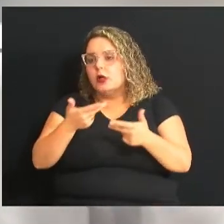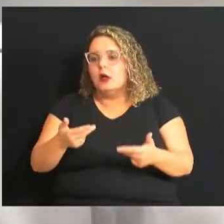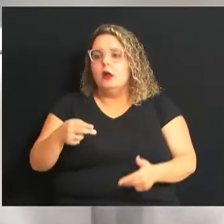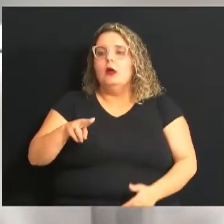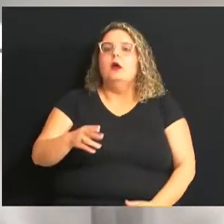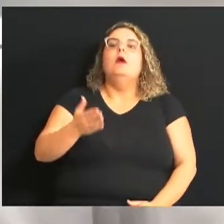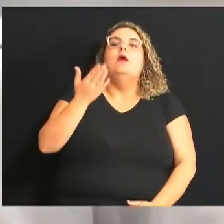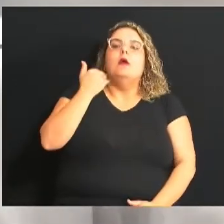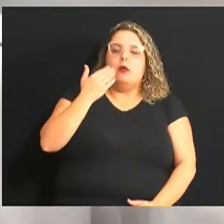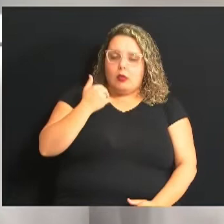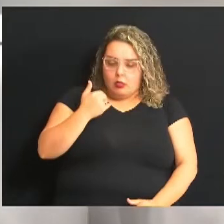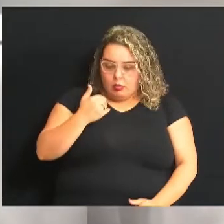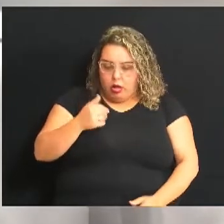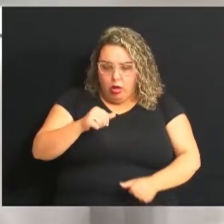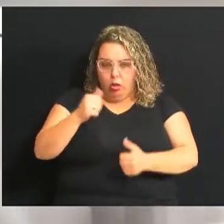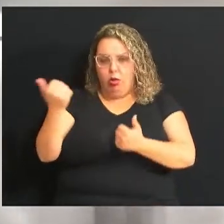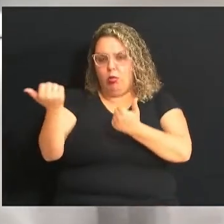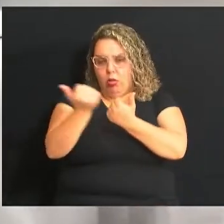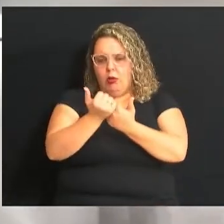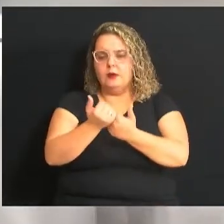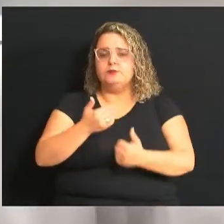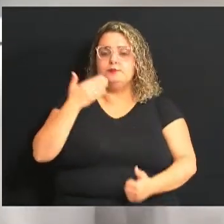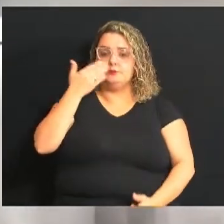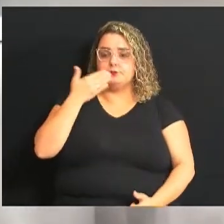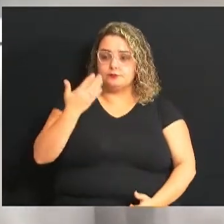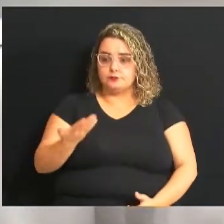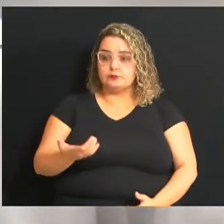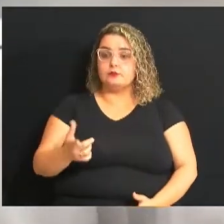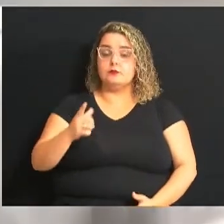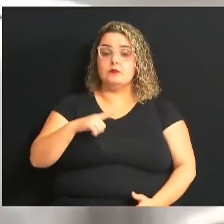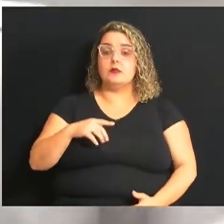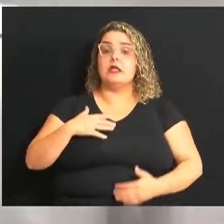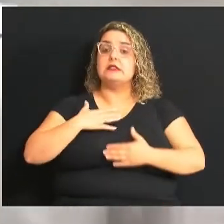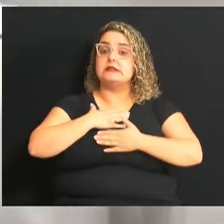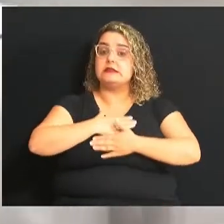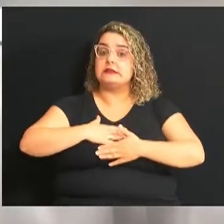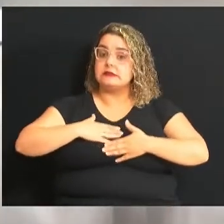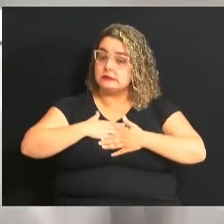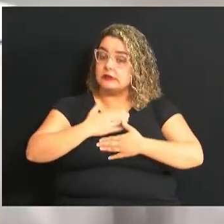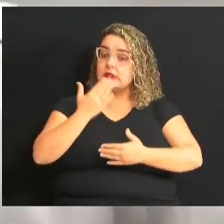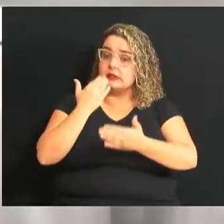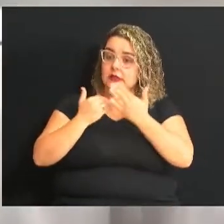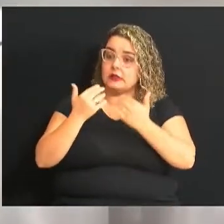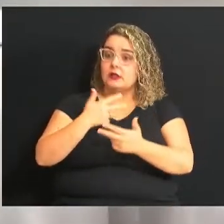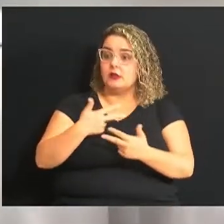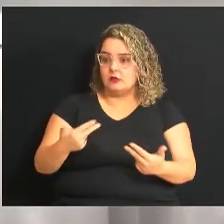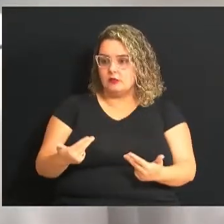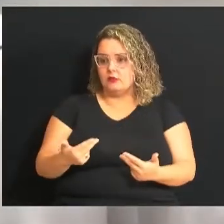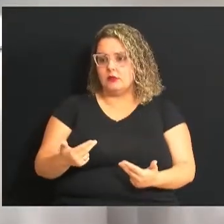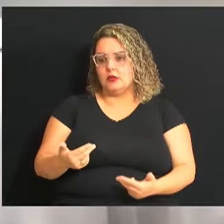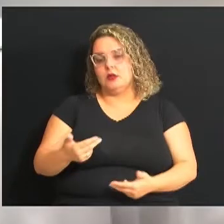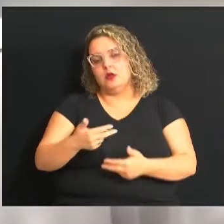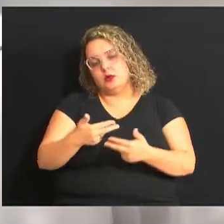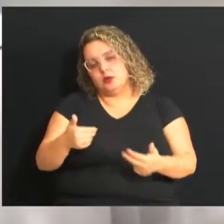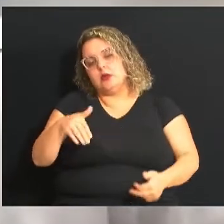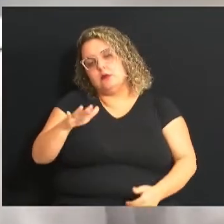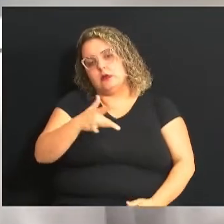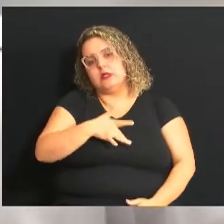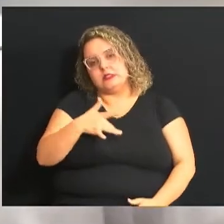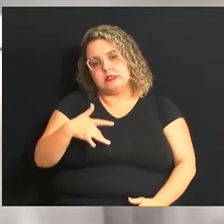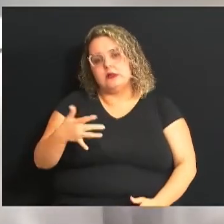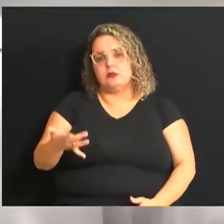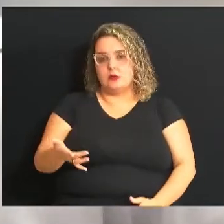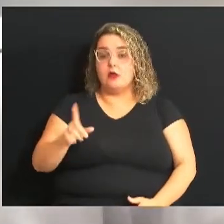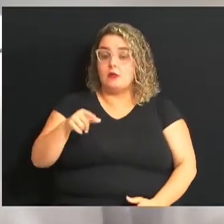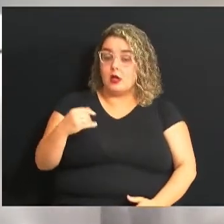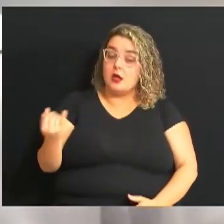vai substituir esse doce, você vai ter esse prazer na alimentação, mas vai estar comendo algo muito mais saudável. É